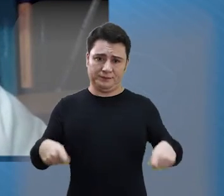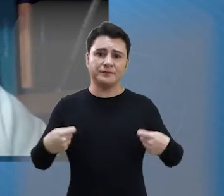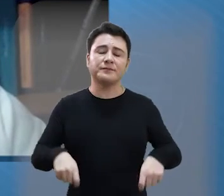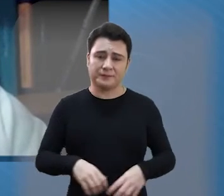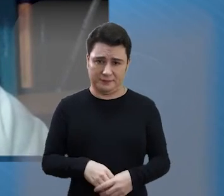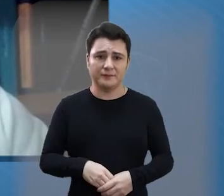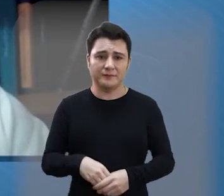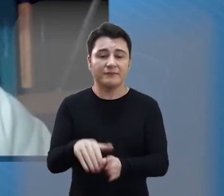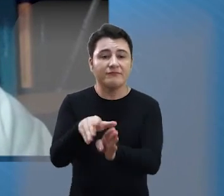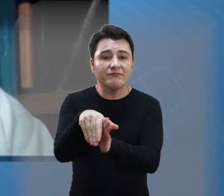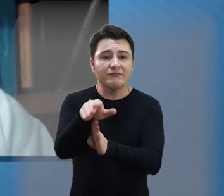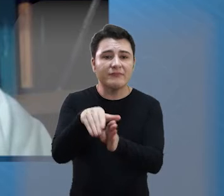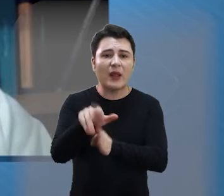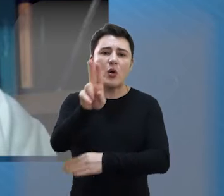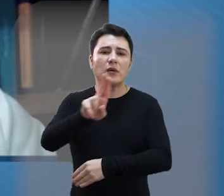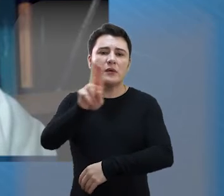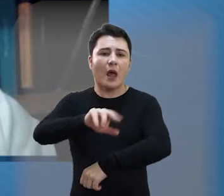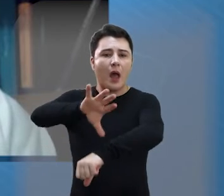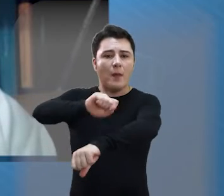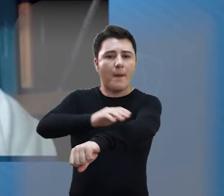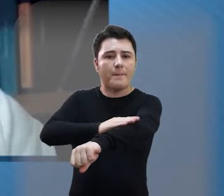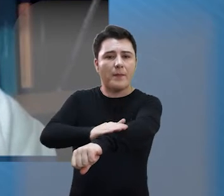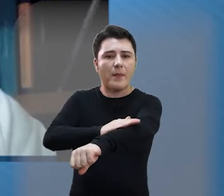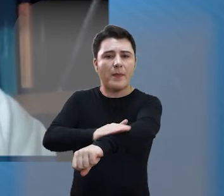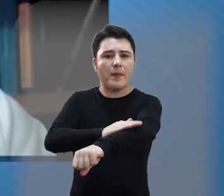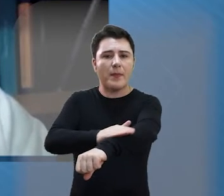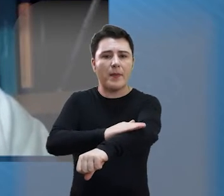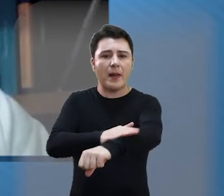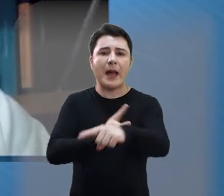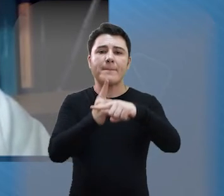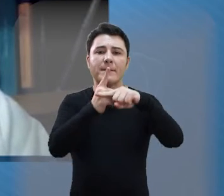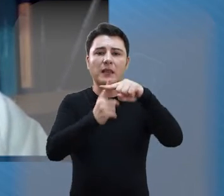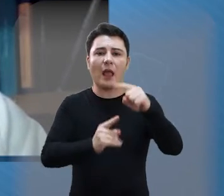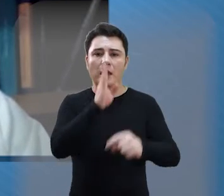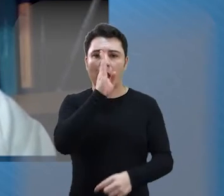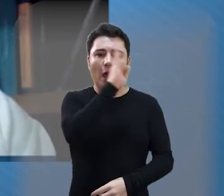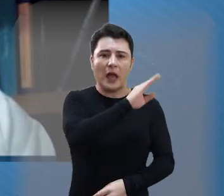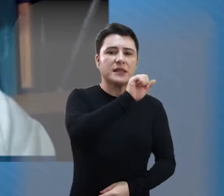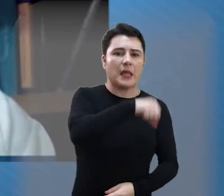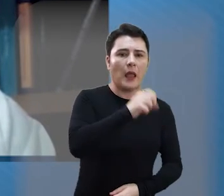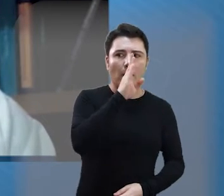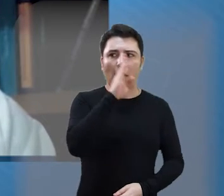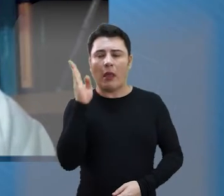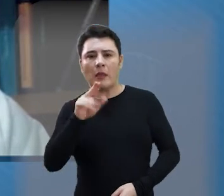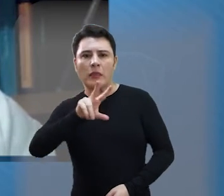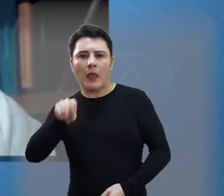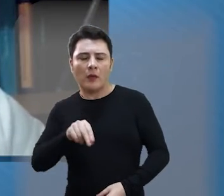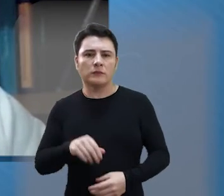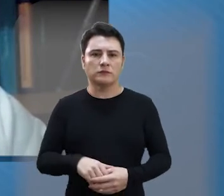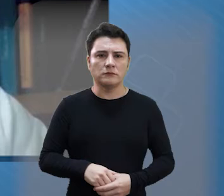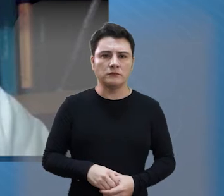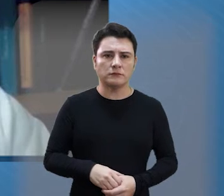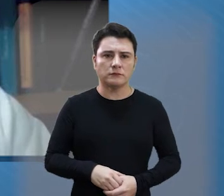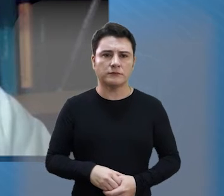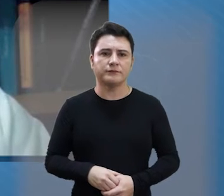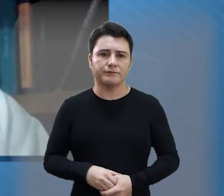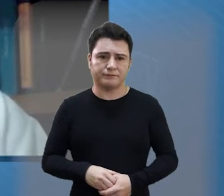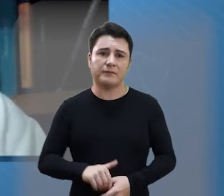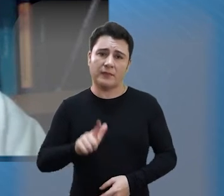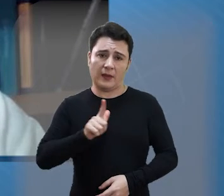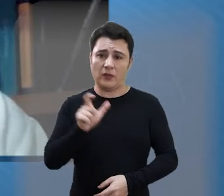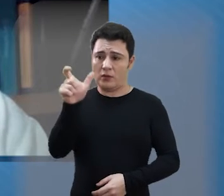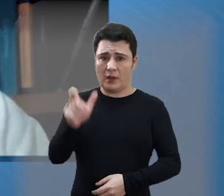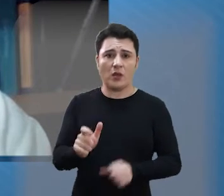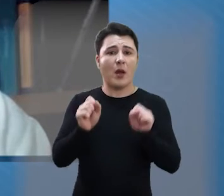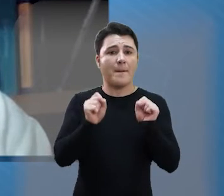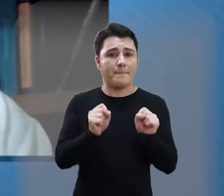muito cuidado com o sol. Como é que você vai orientar um paciente desse a usar metade no rosto, metade não? Existem